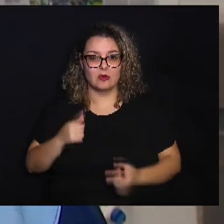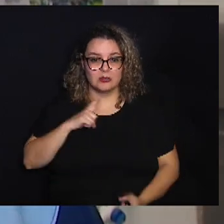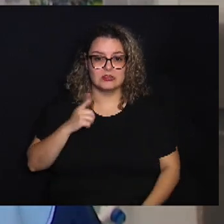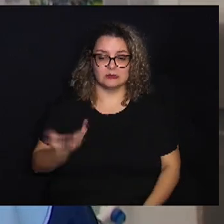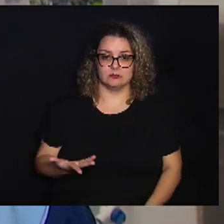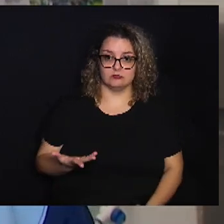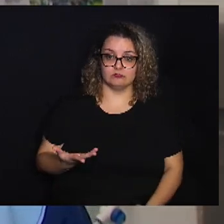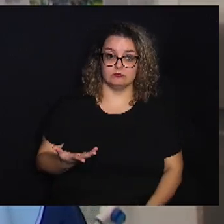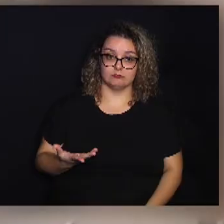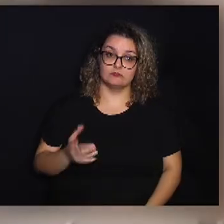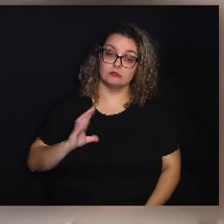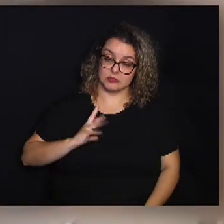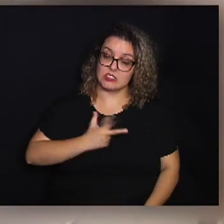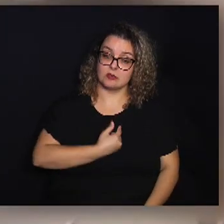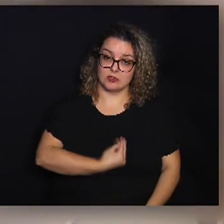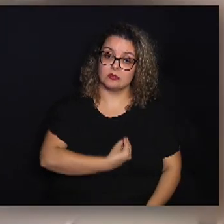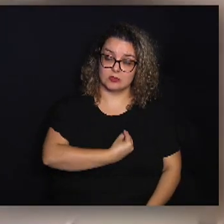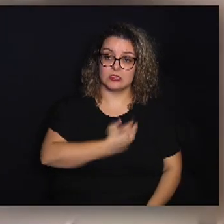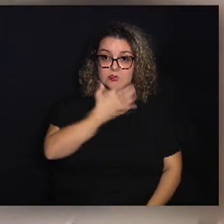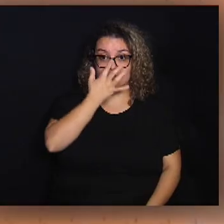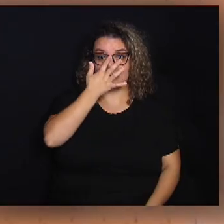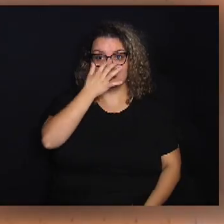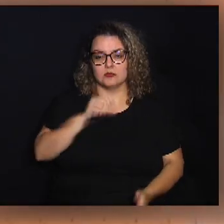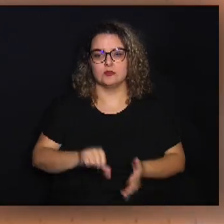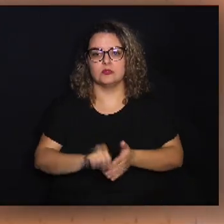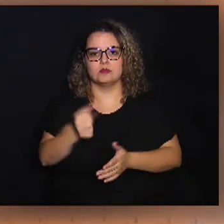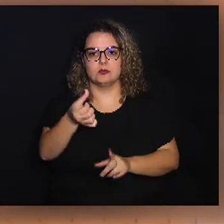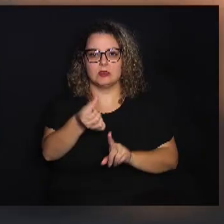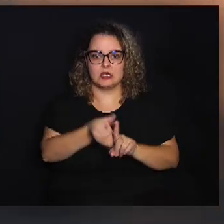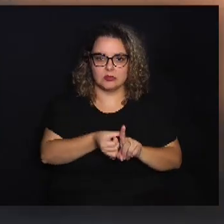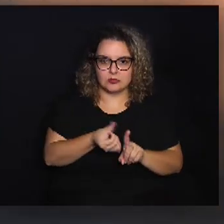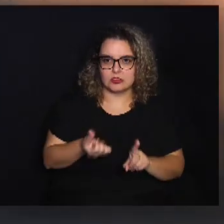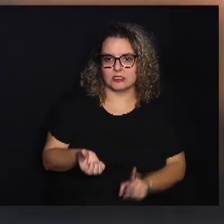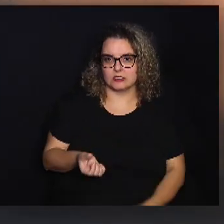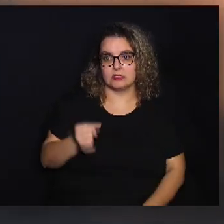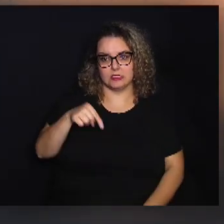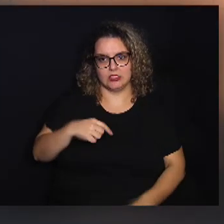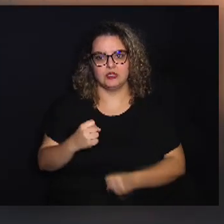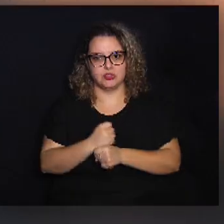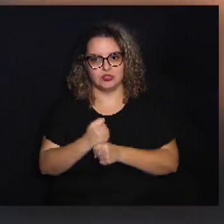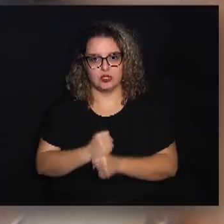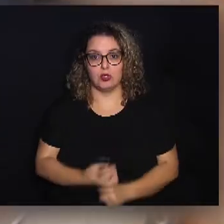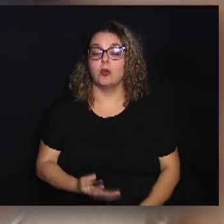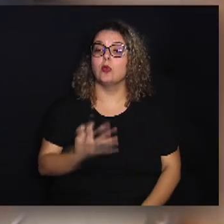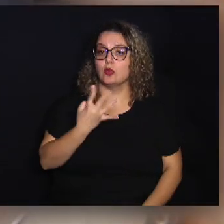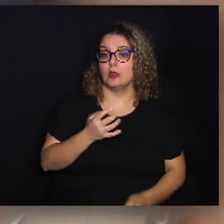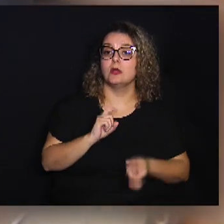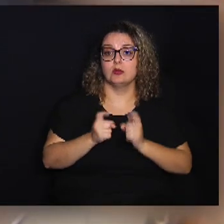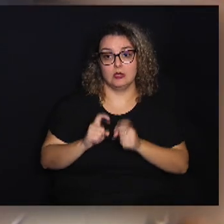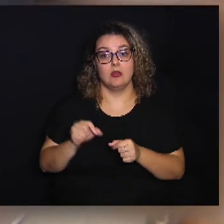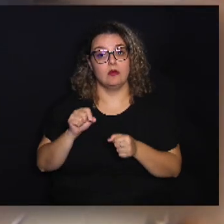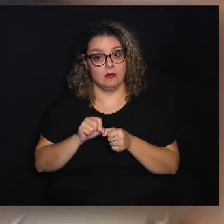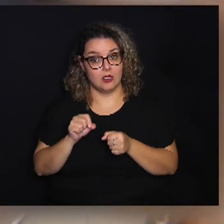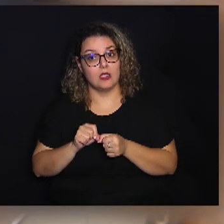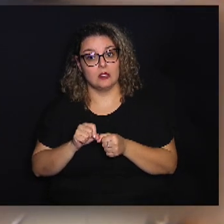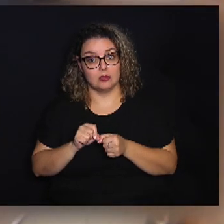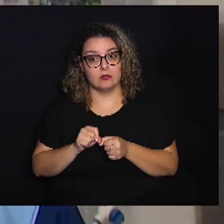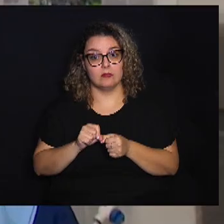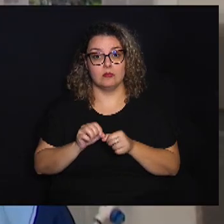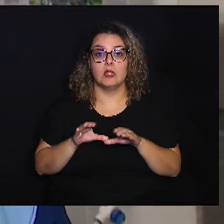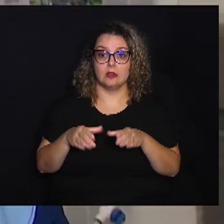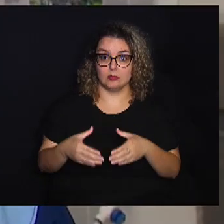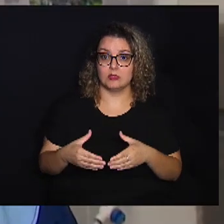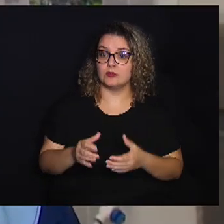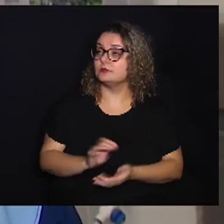eles acabam salvando vidas. Durante os primeiros 6 meses deste ano, 4 reuniões foram realizadas pela